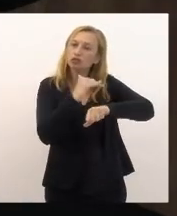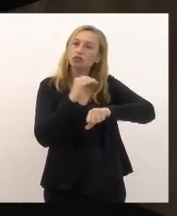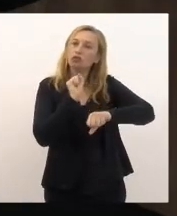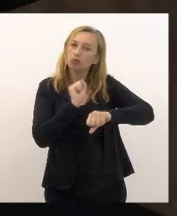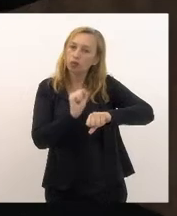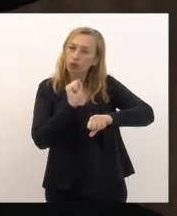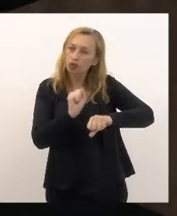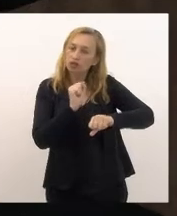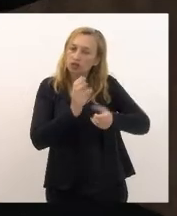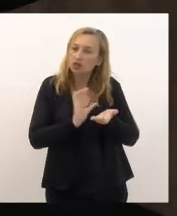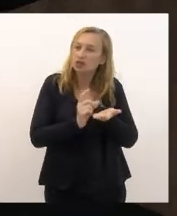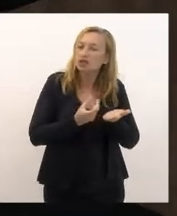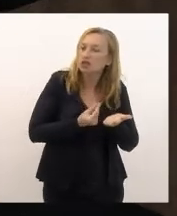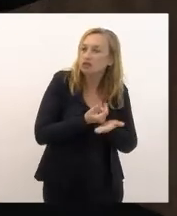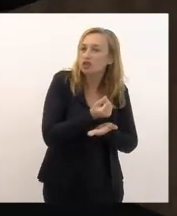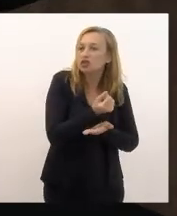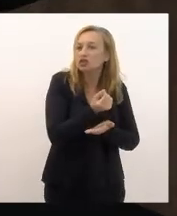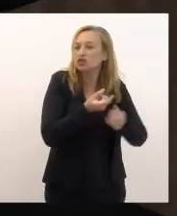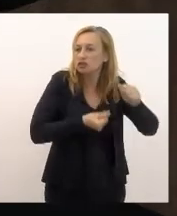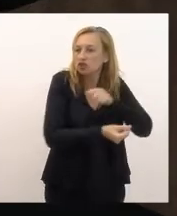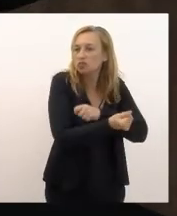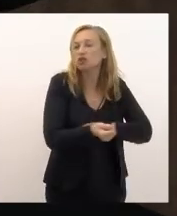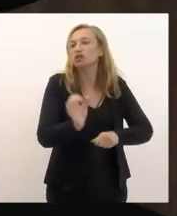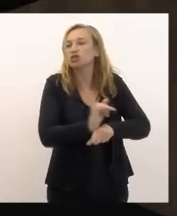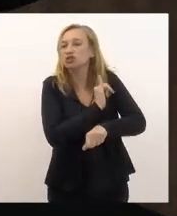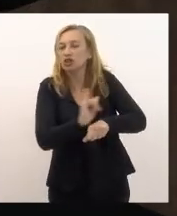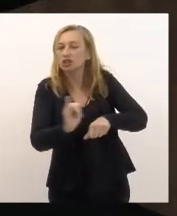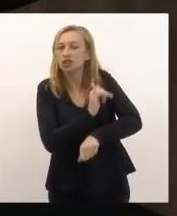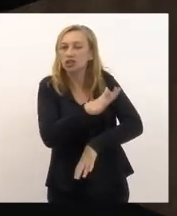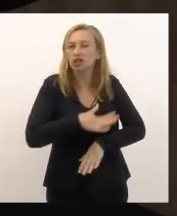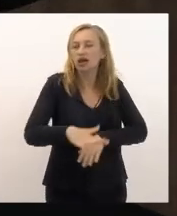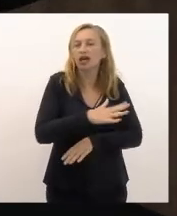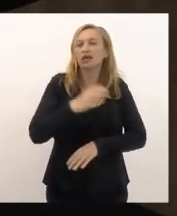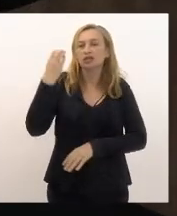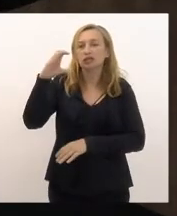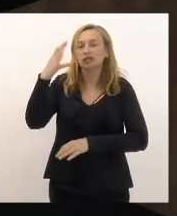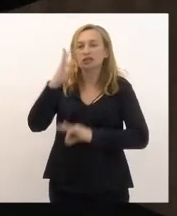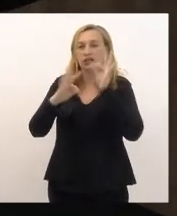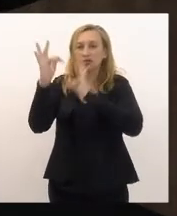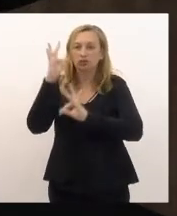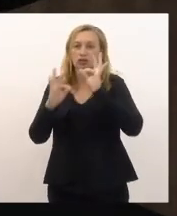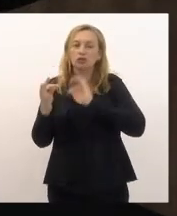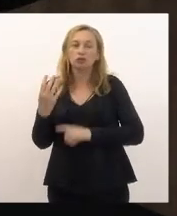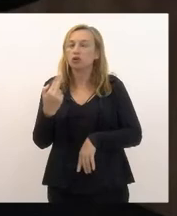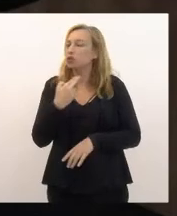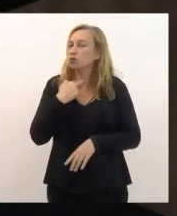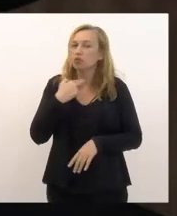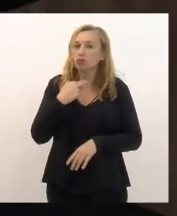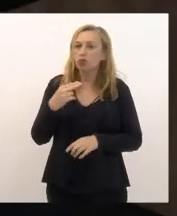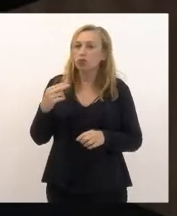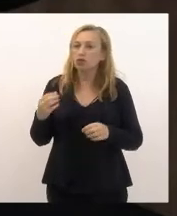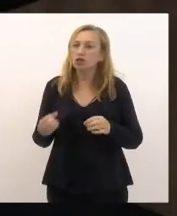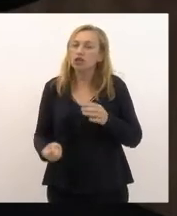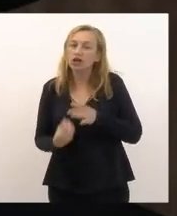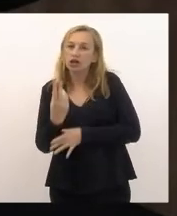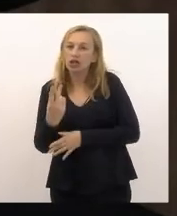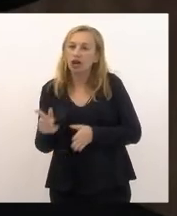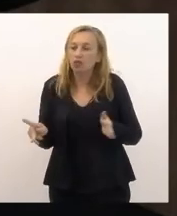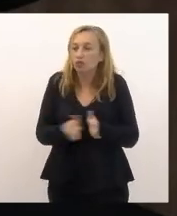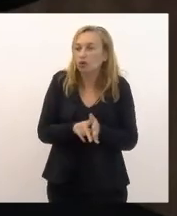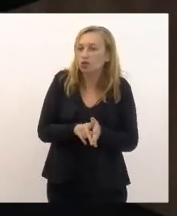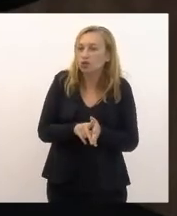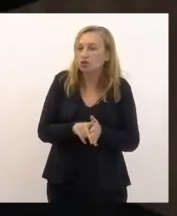um fundo de investimentos estratégicos também na área de ciência e tecnologia. Porque a gente não pode construir um projeto, uma agenda